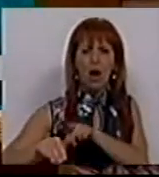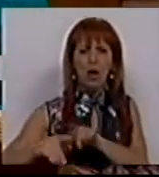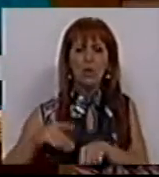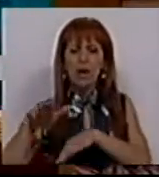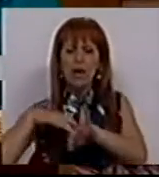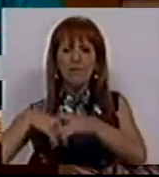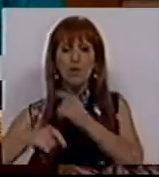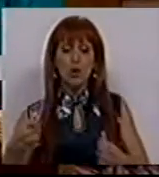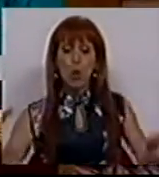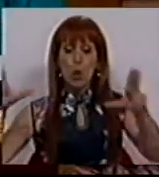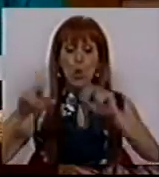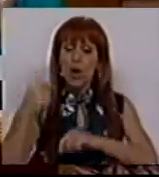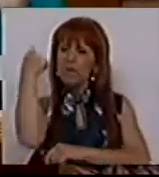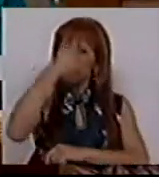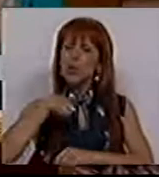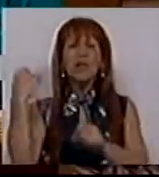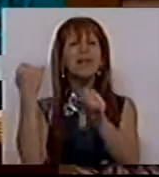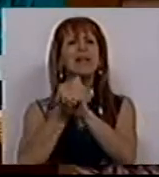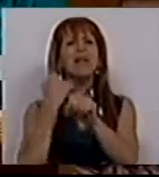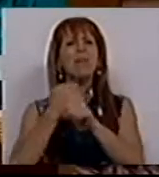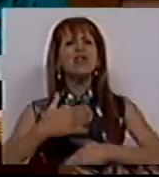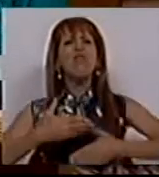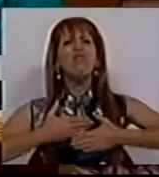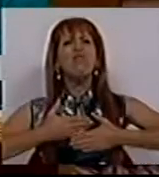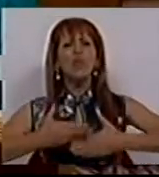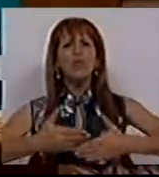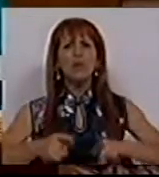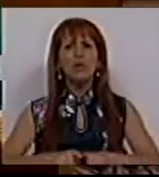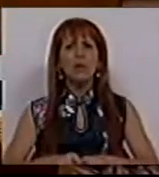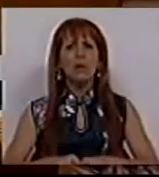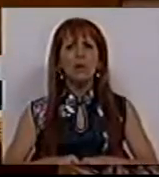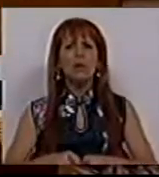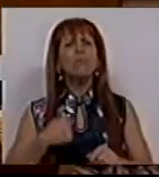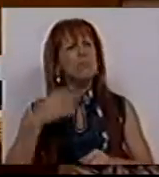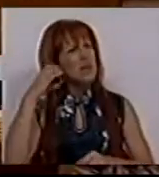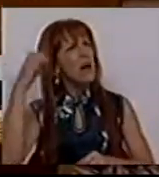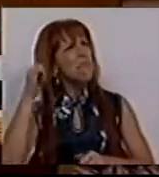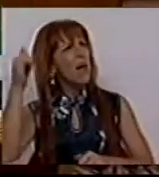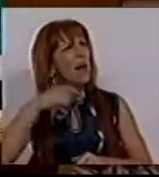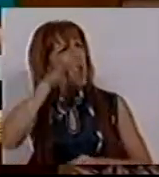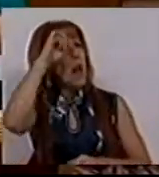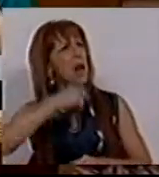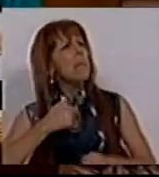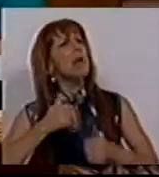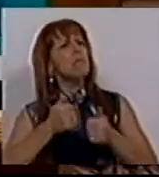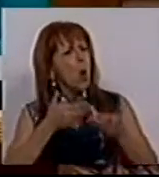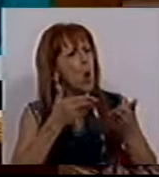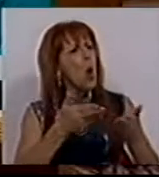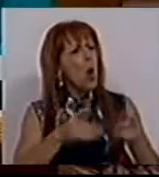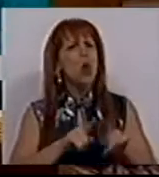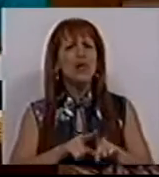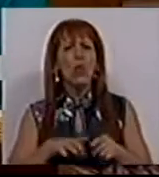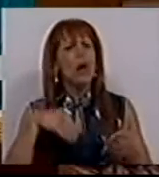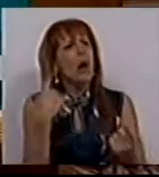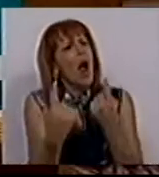e estabeleceu uma nova figura de trabalho voluntário. Sei que pode soar bem, lembra a dádiva generosa com as